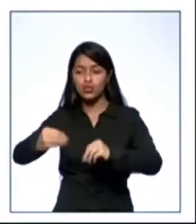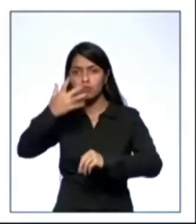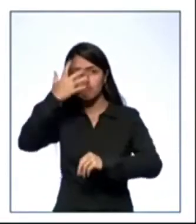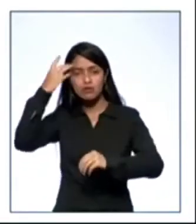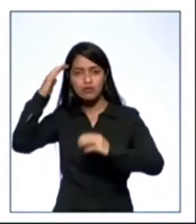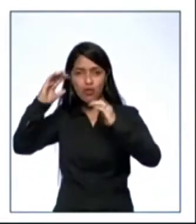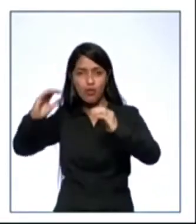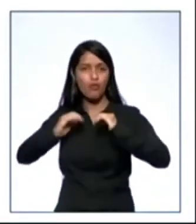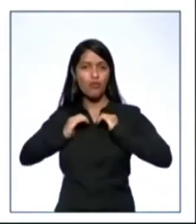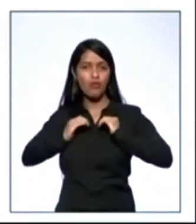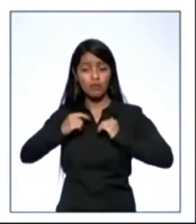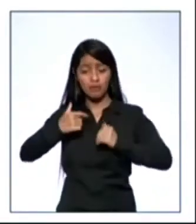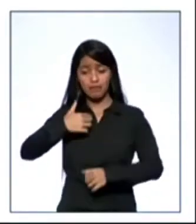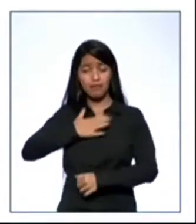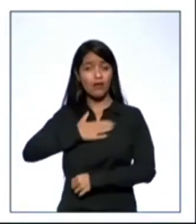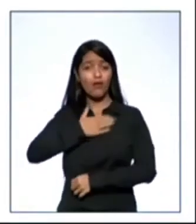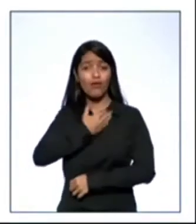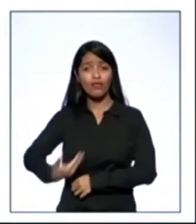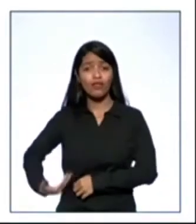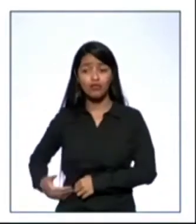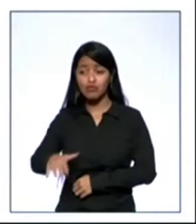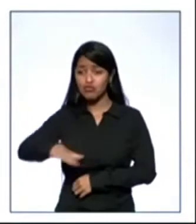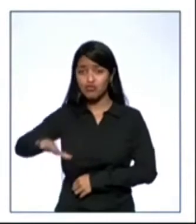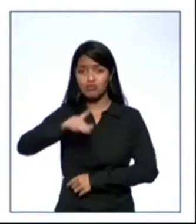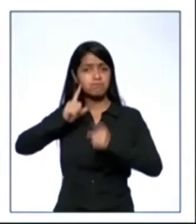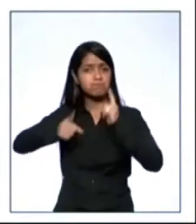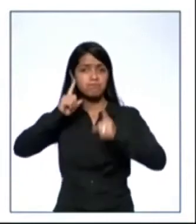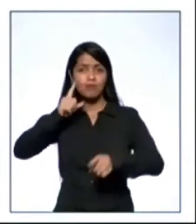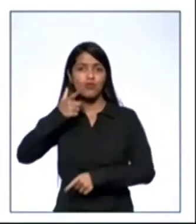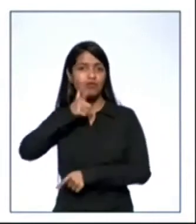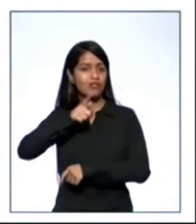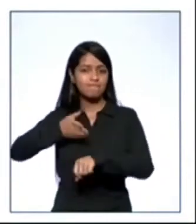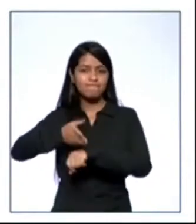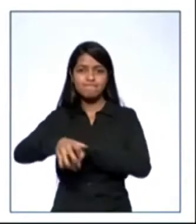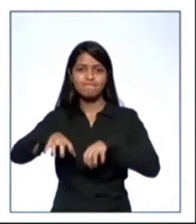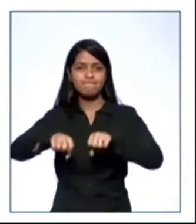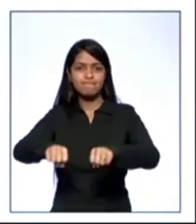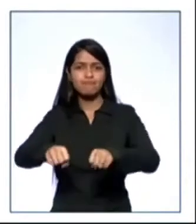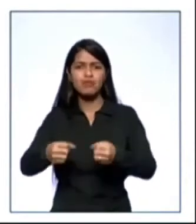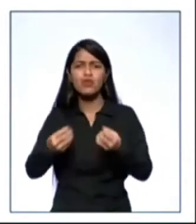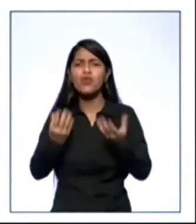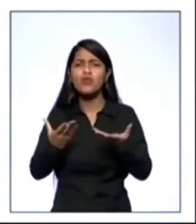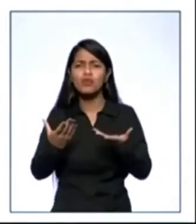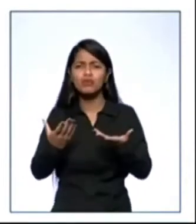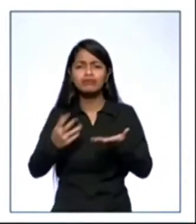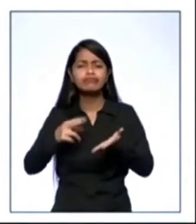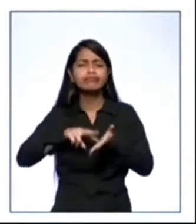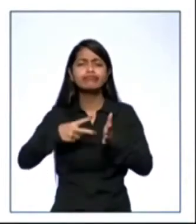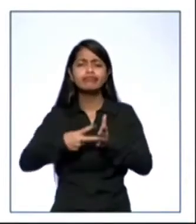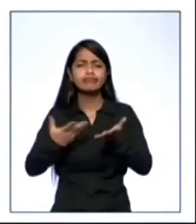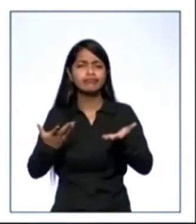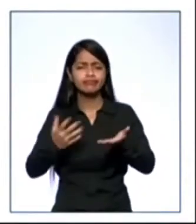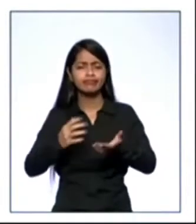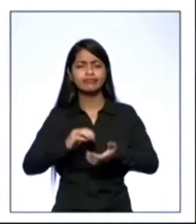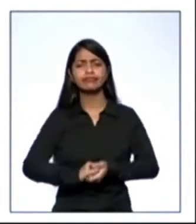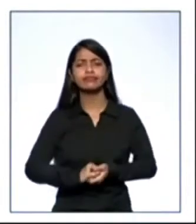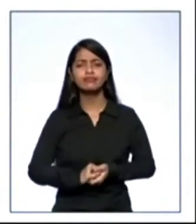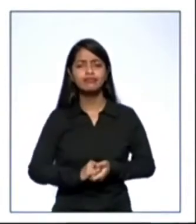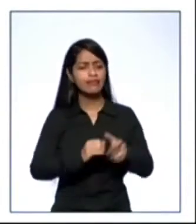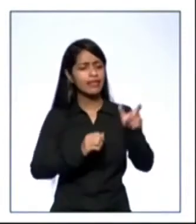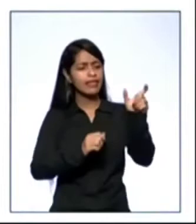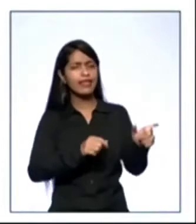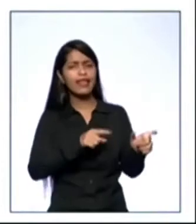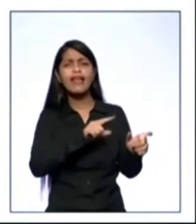Gente, um fato nunca antes ocorrido. Ou, em outras palavras, quem seria tão apaixonadamente devoto